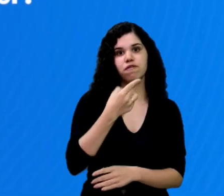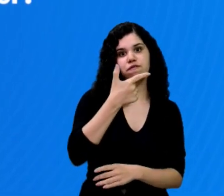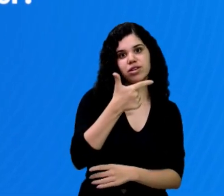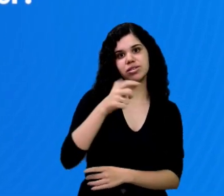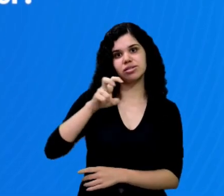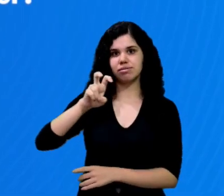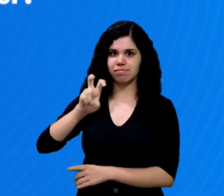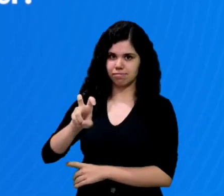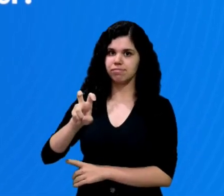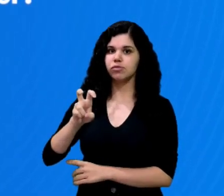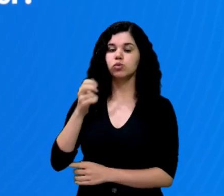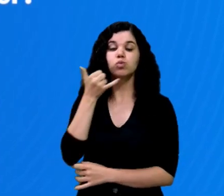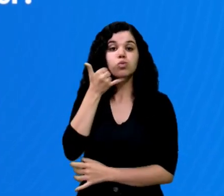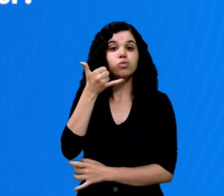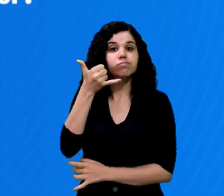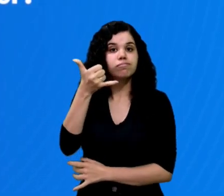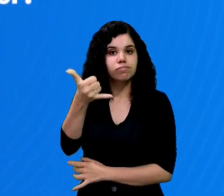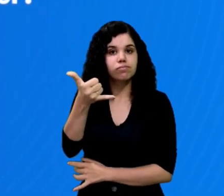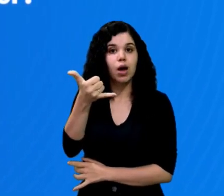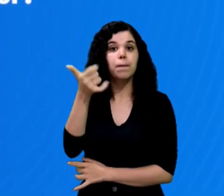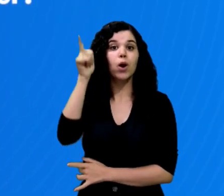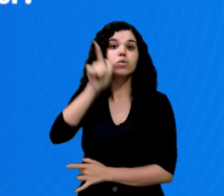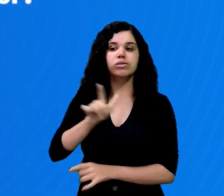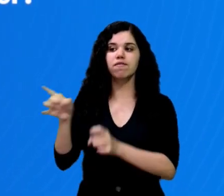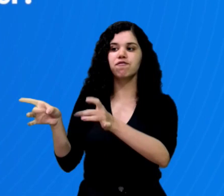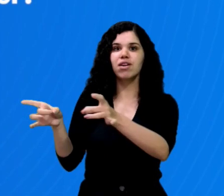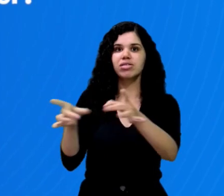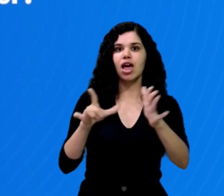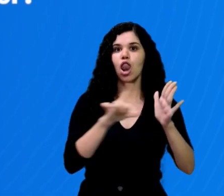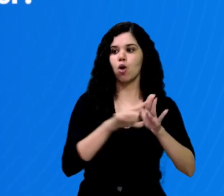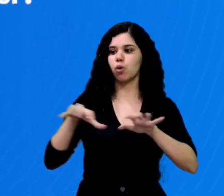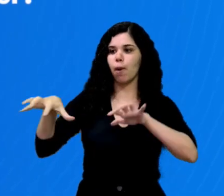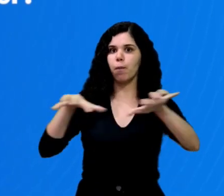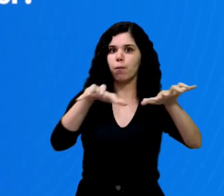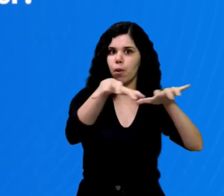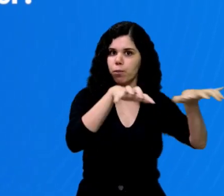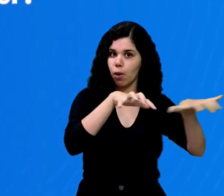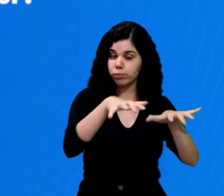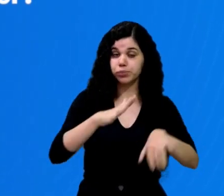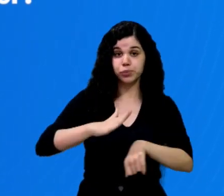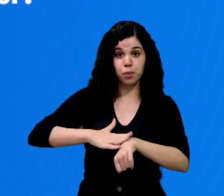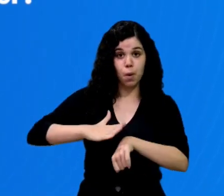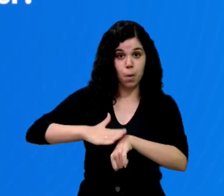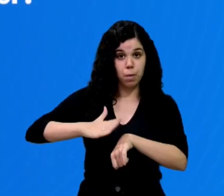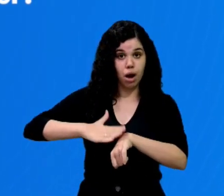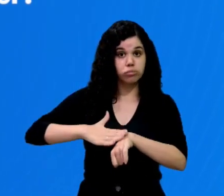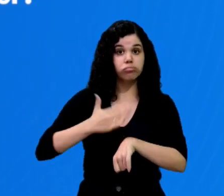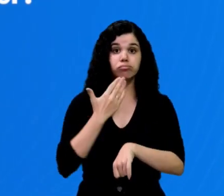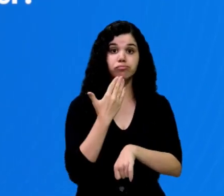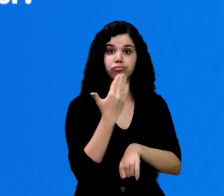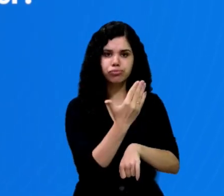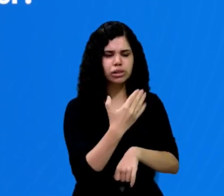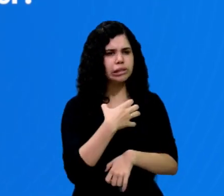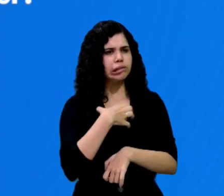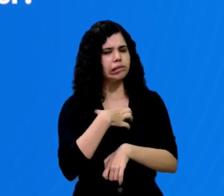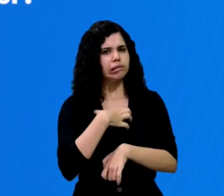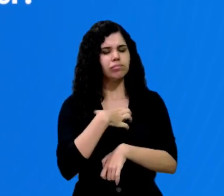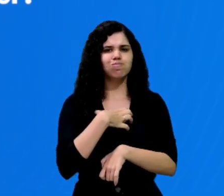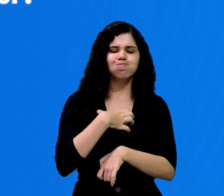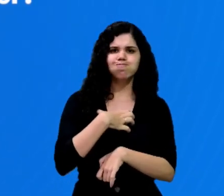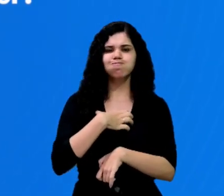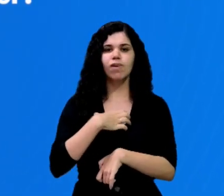3.025 aparelhos para sua rede de lojas. Na hora de fazer o pedido, ela teve dificuldade